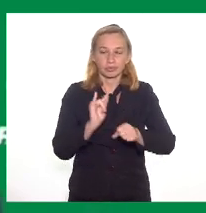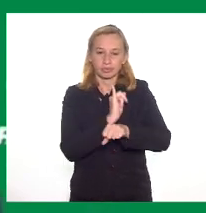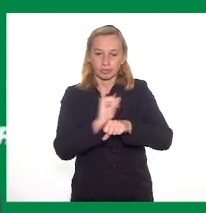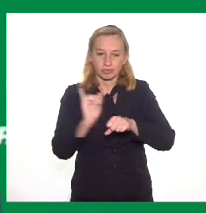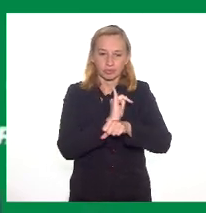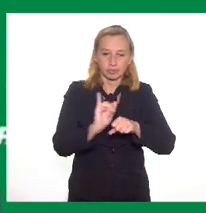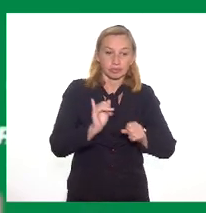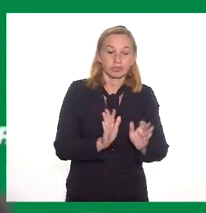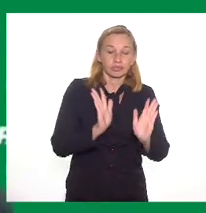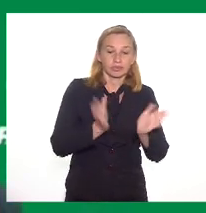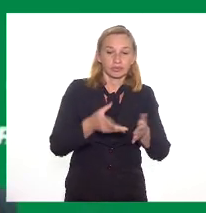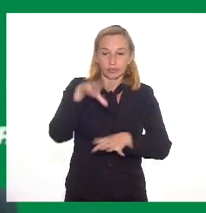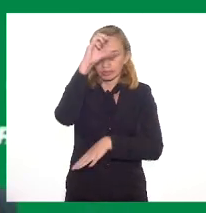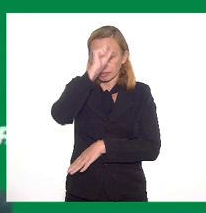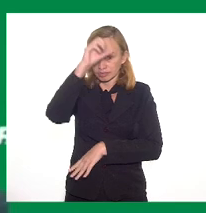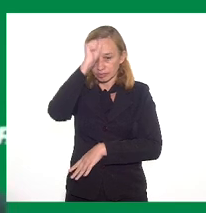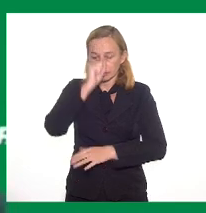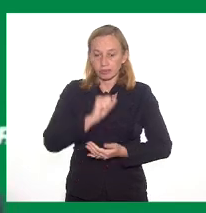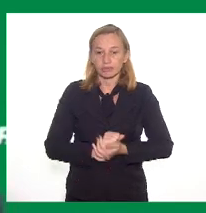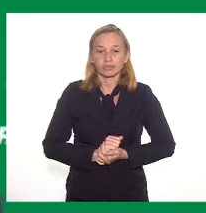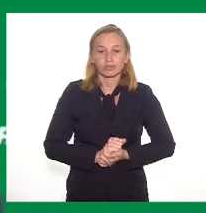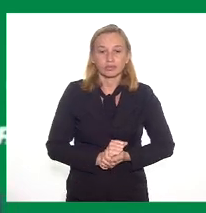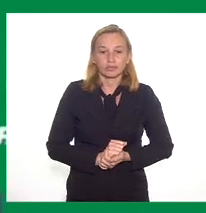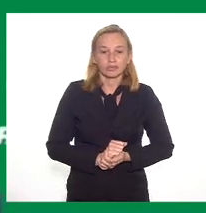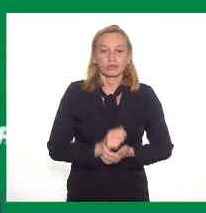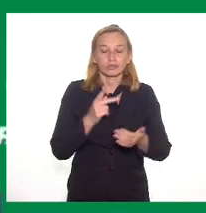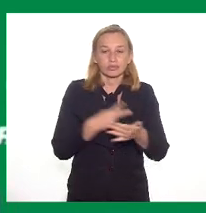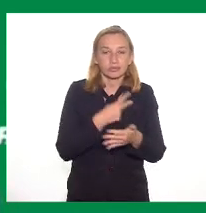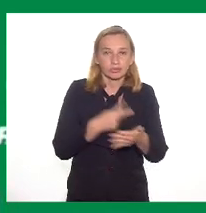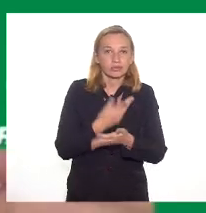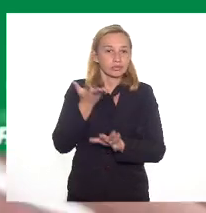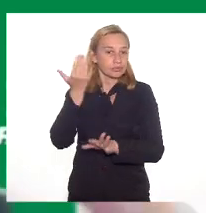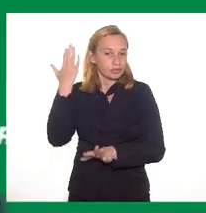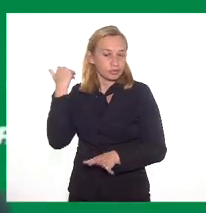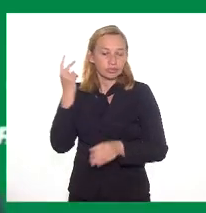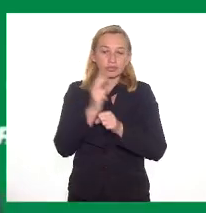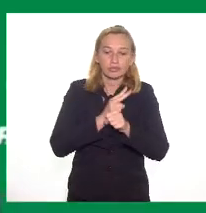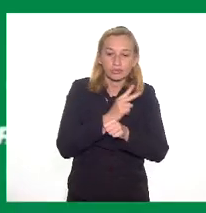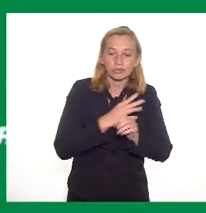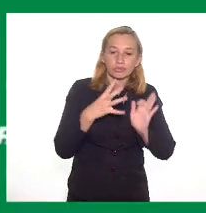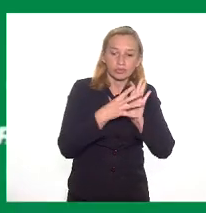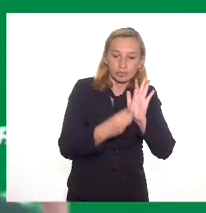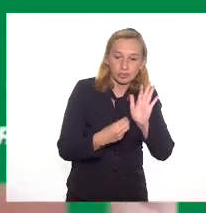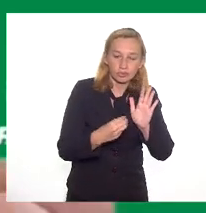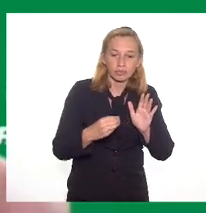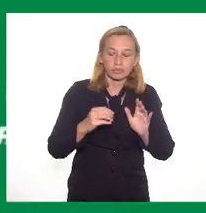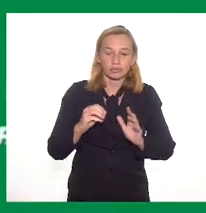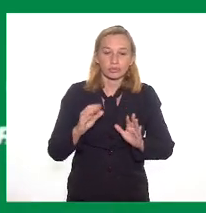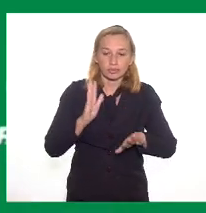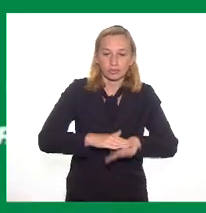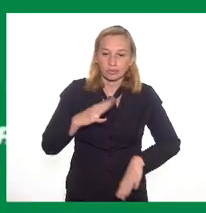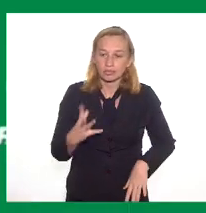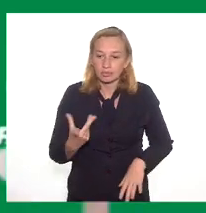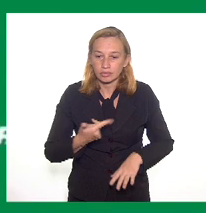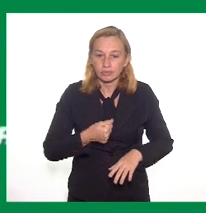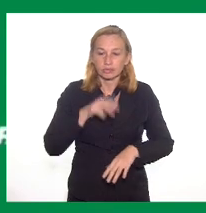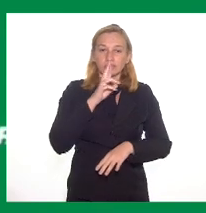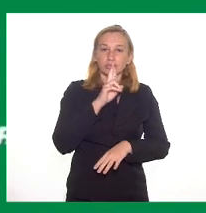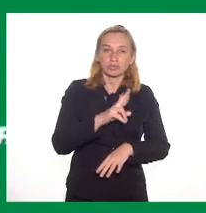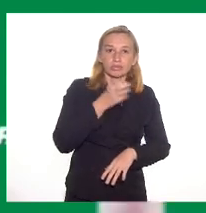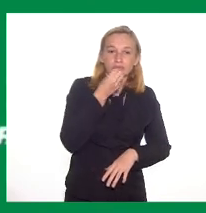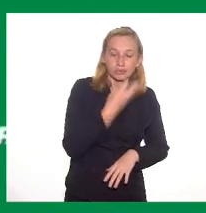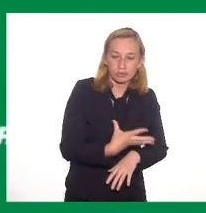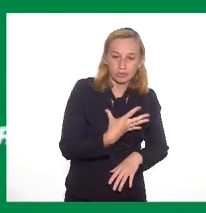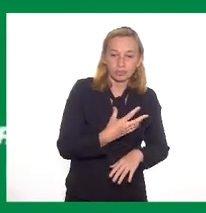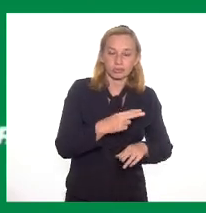articulação. A gente aprendeu com os erros do passado, procurou um modelo que gera mais eficiência, que traz mais resultados positivos, não